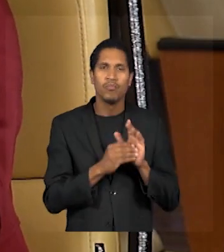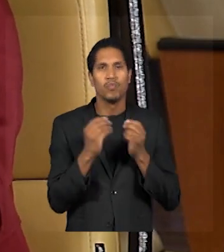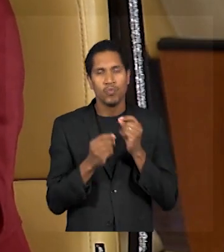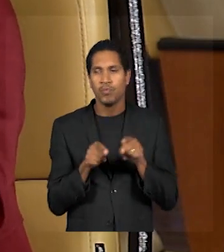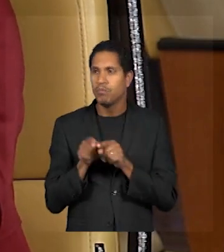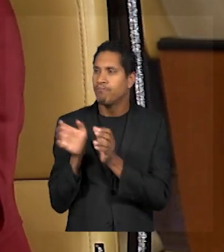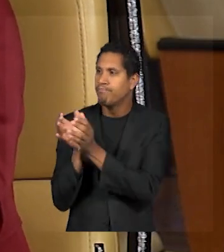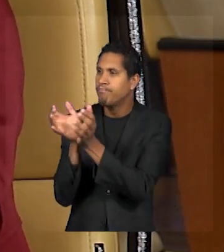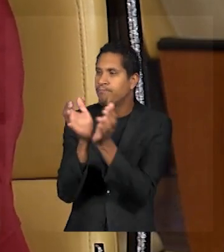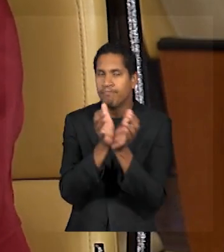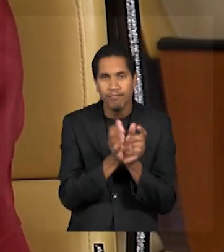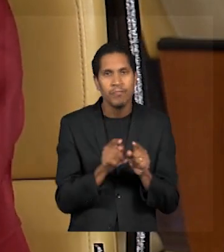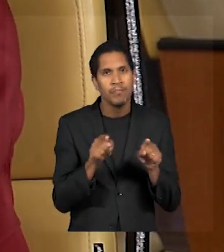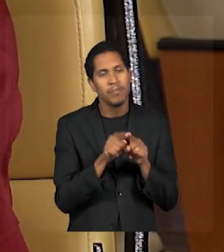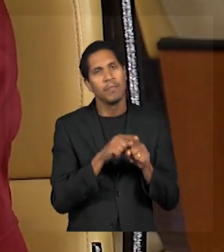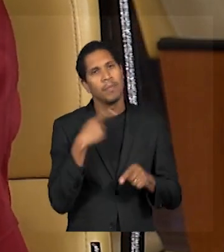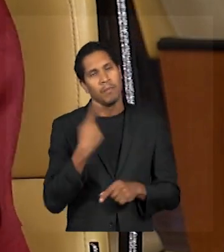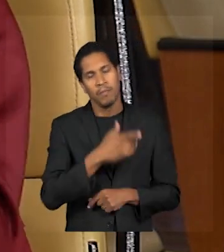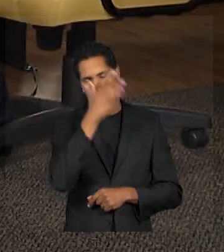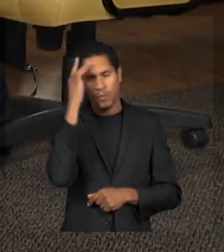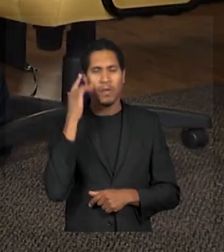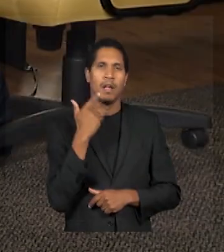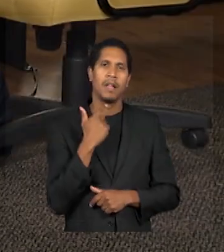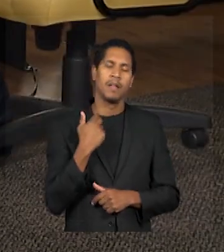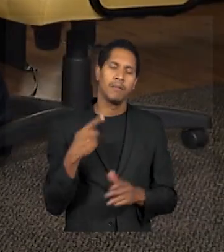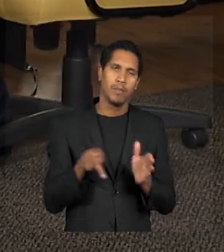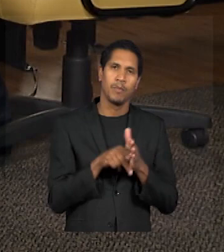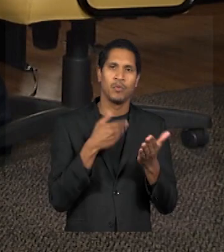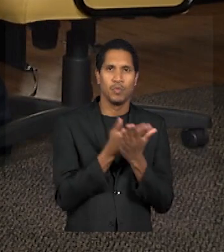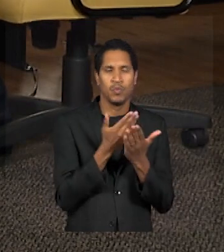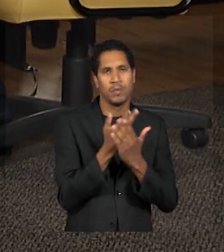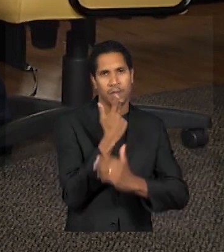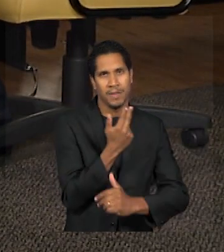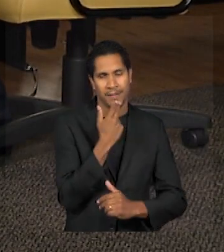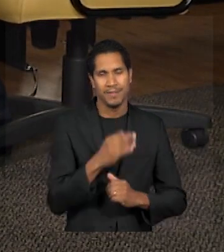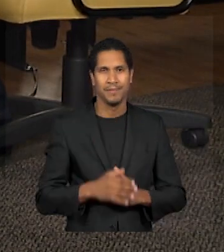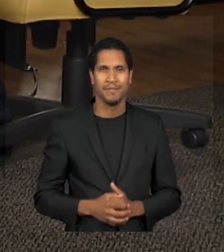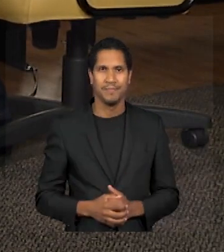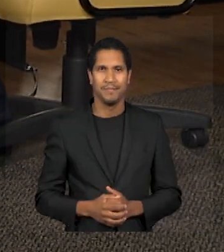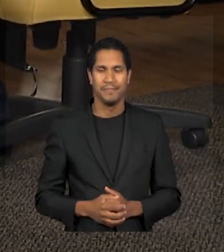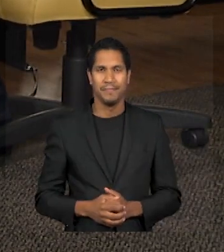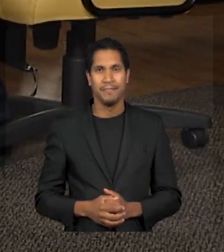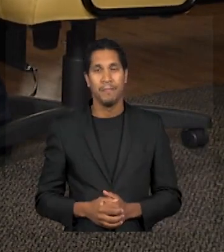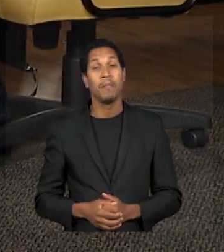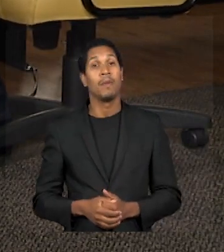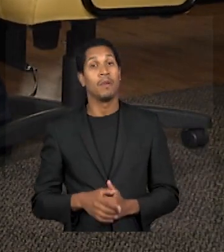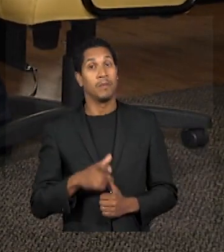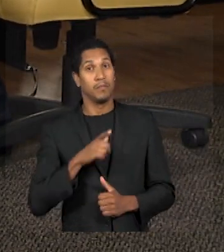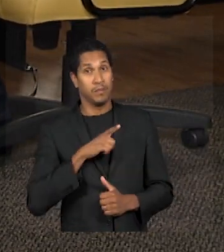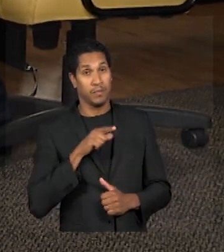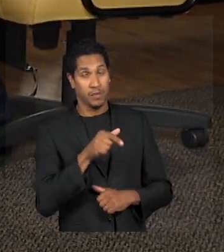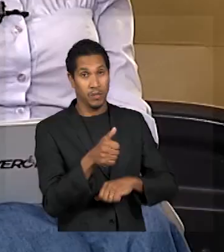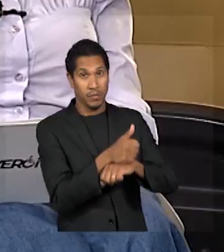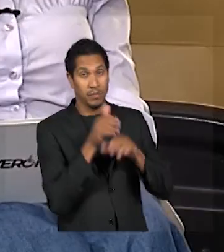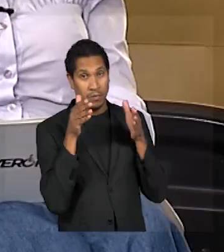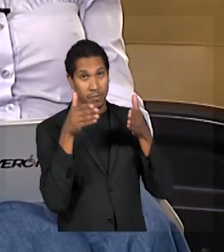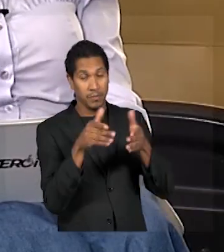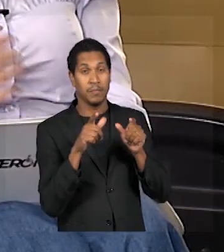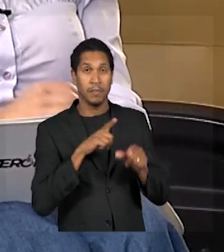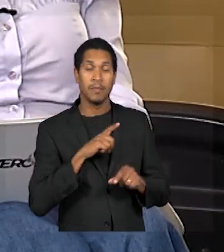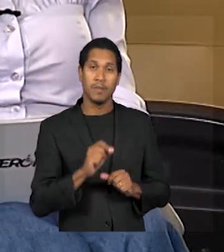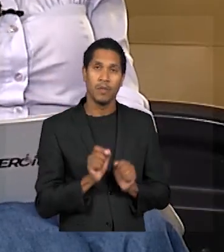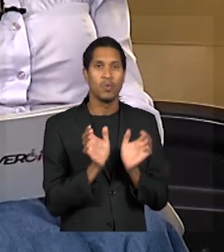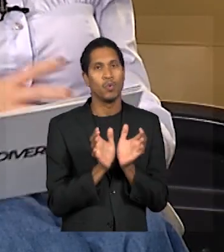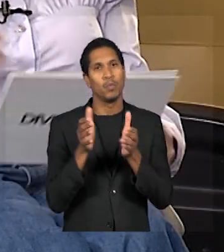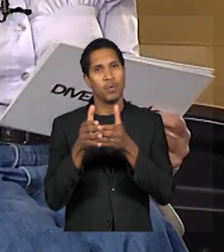pares e com linguistas especialistas no assunto. Ok. E até falando sobre esses especialistas no assunto, né? Porque além da